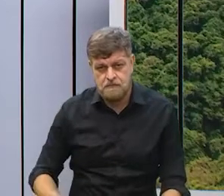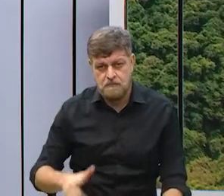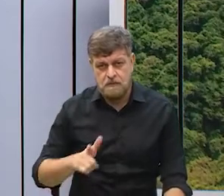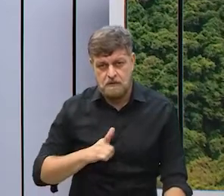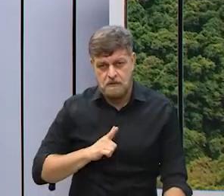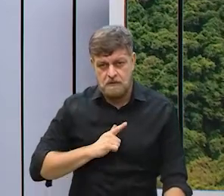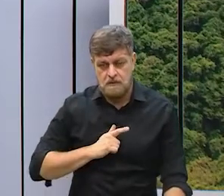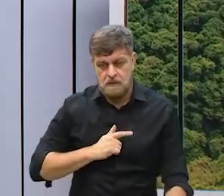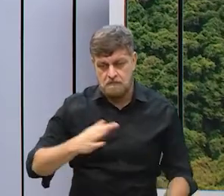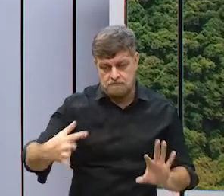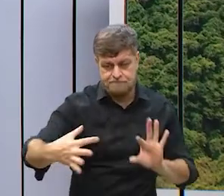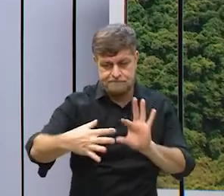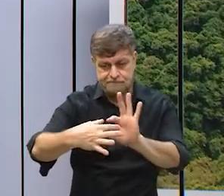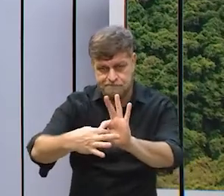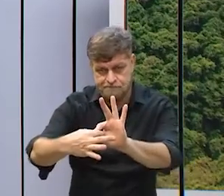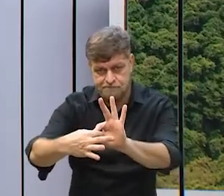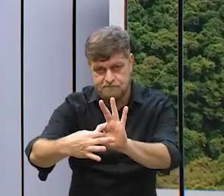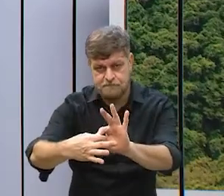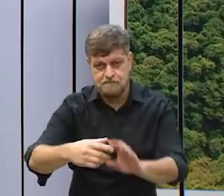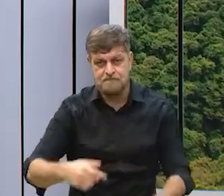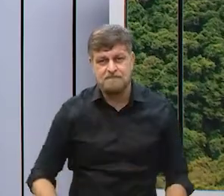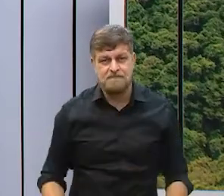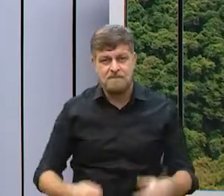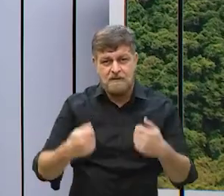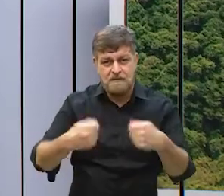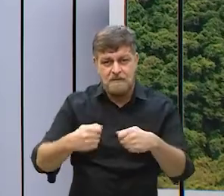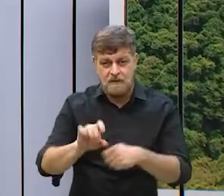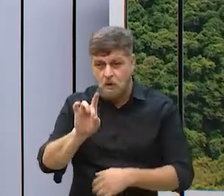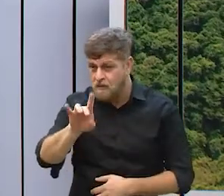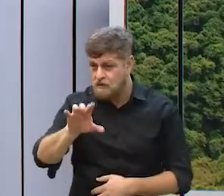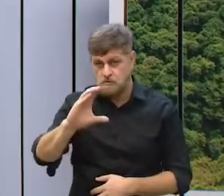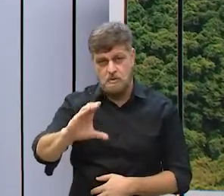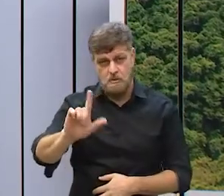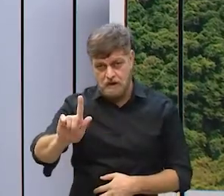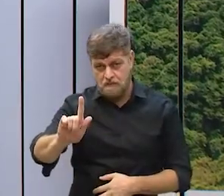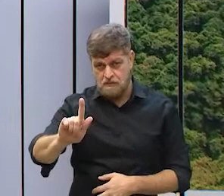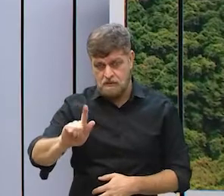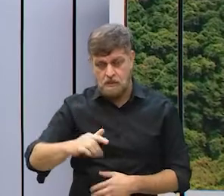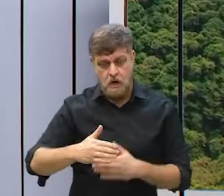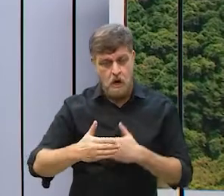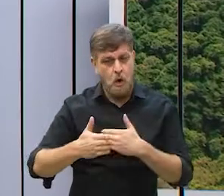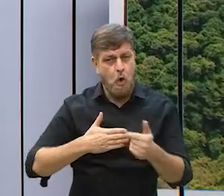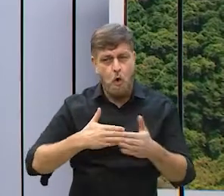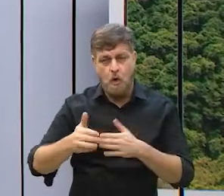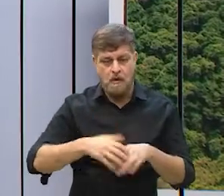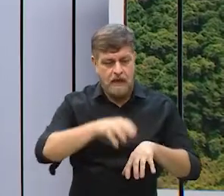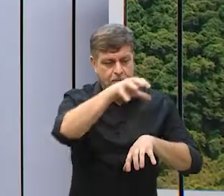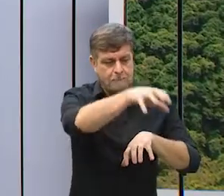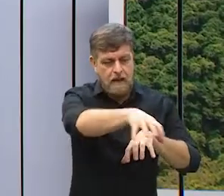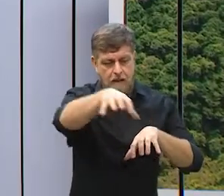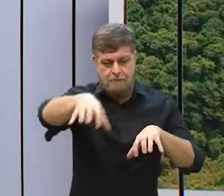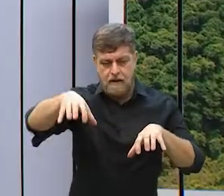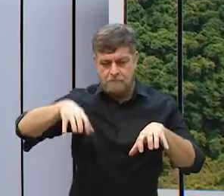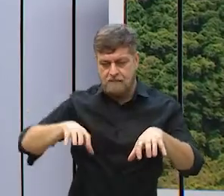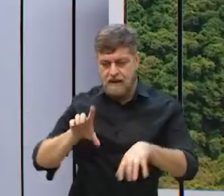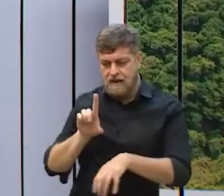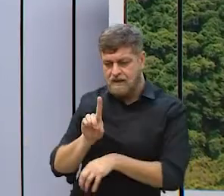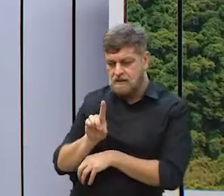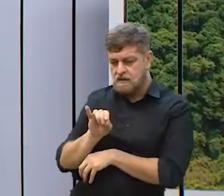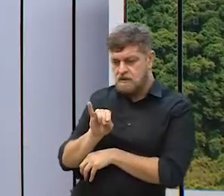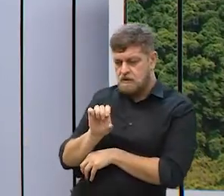subprefeito está vinculado, é preciso que, aliás, não é só o Distrito do Campo Grande, todos os distritos, os administradores regionais, ao meu